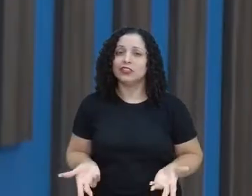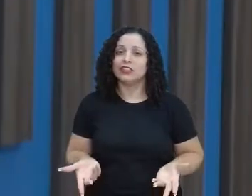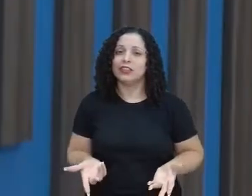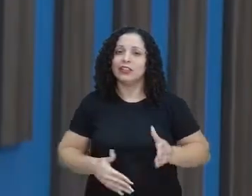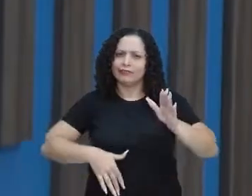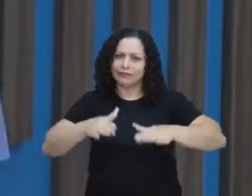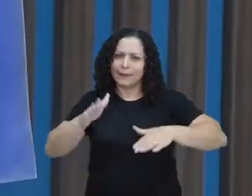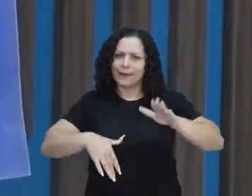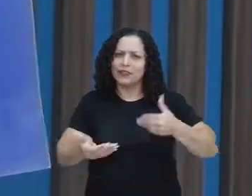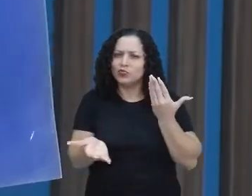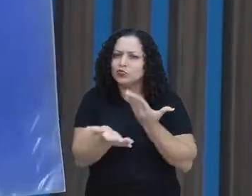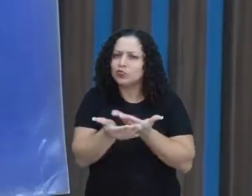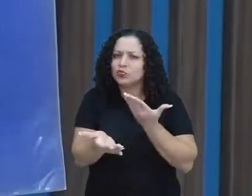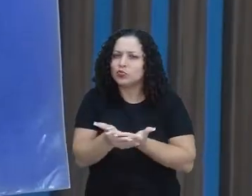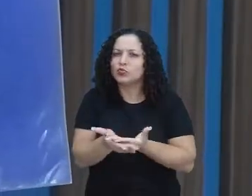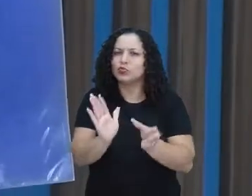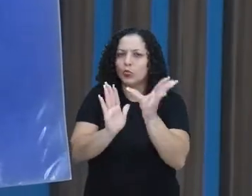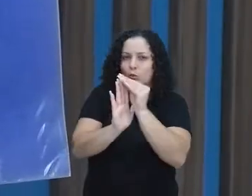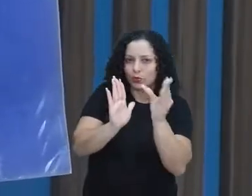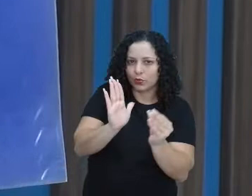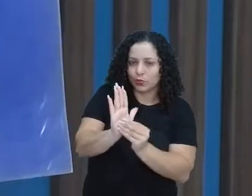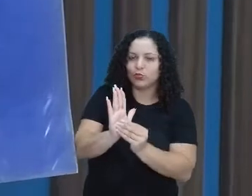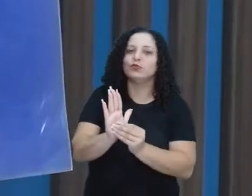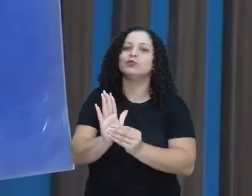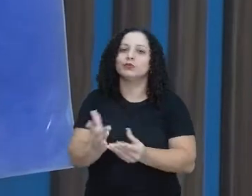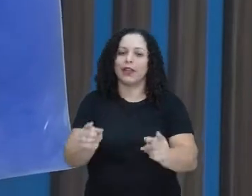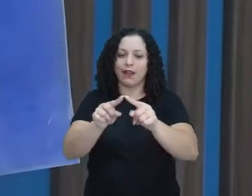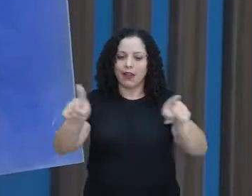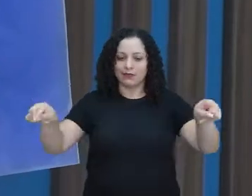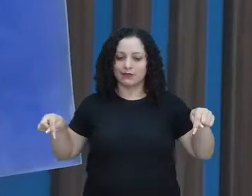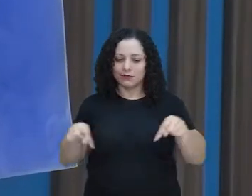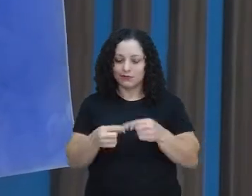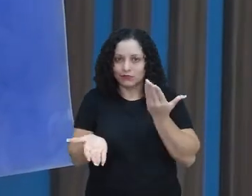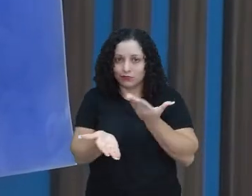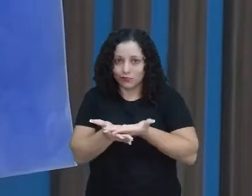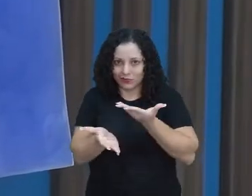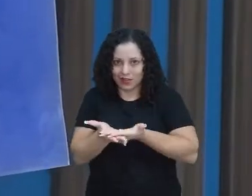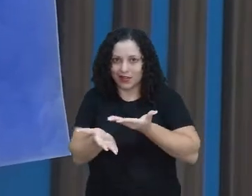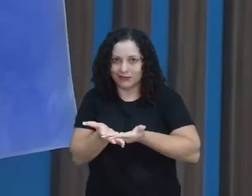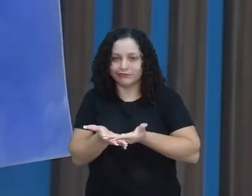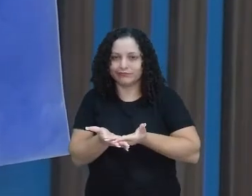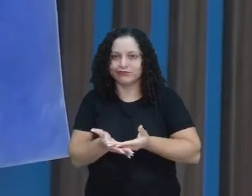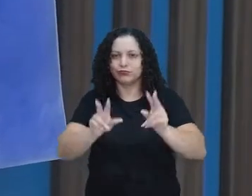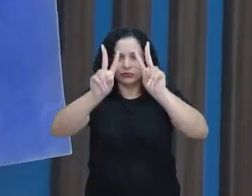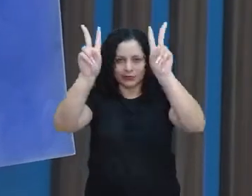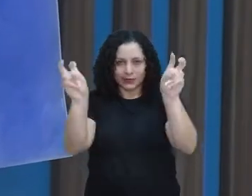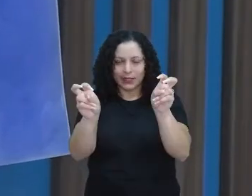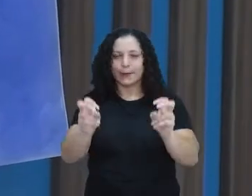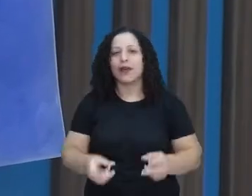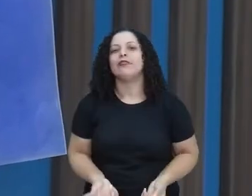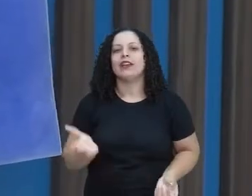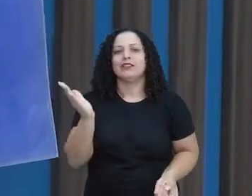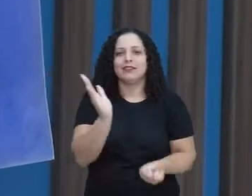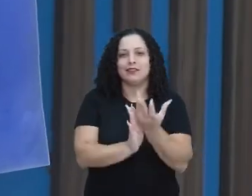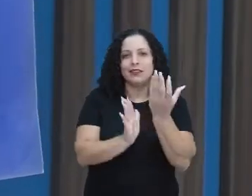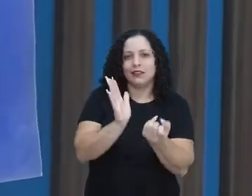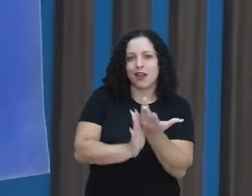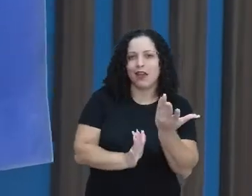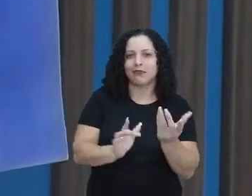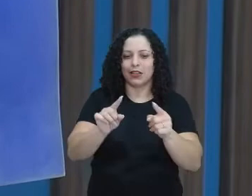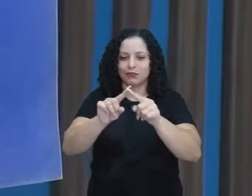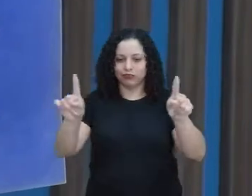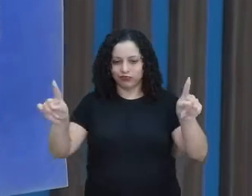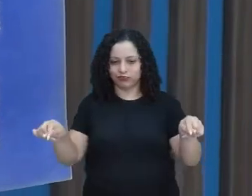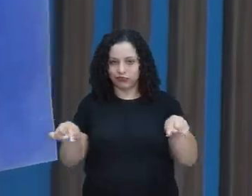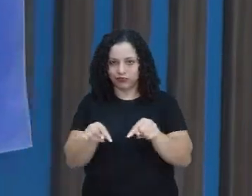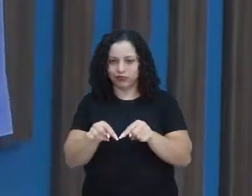gente está trabalhando naquele momento, né? A turma, a sala está trabalhando naquele momento, e aí a gente vai confeccionando esses materiais. E